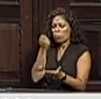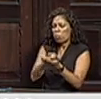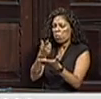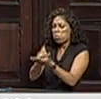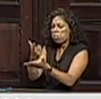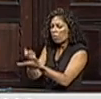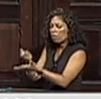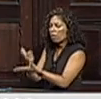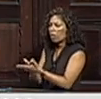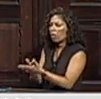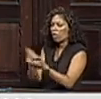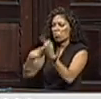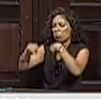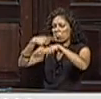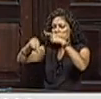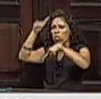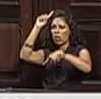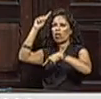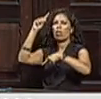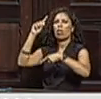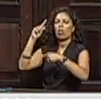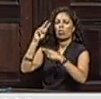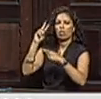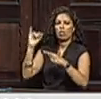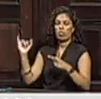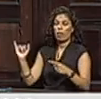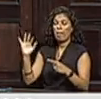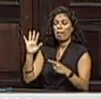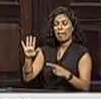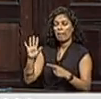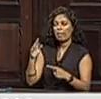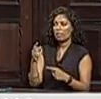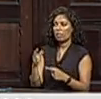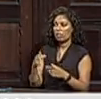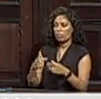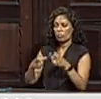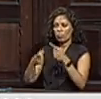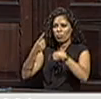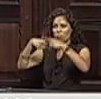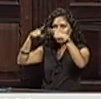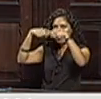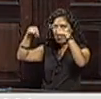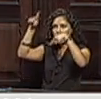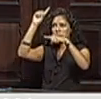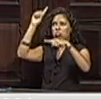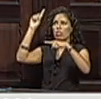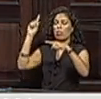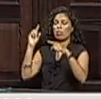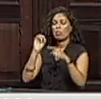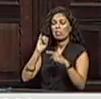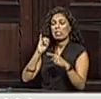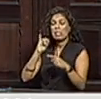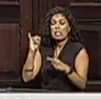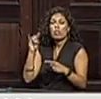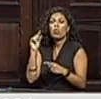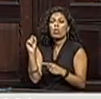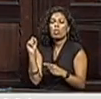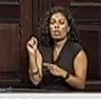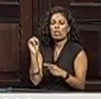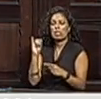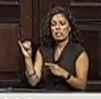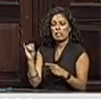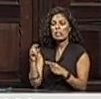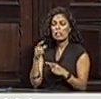mas o consumo só será revitalizado com a distribuição da renda através dos